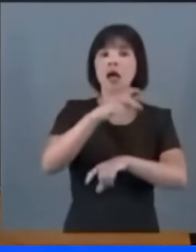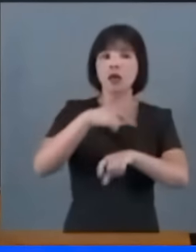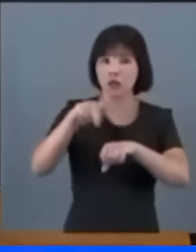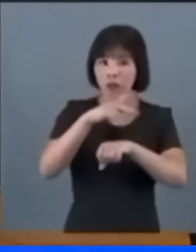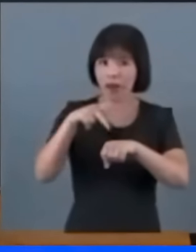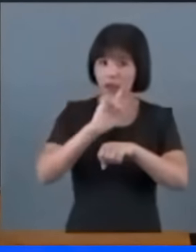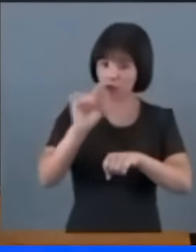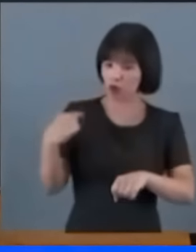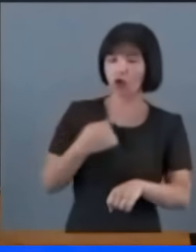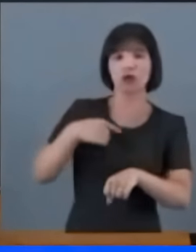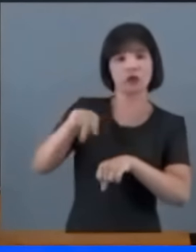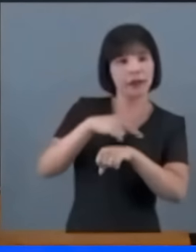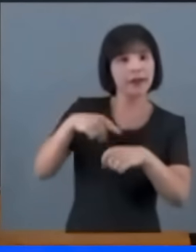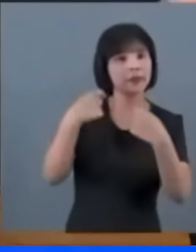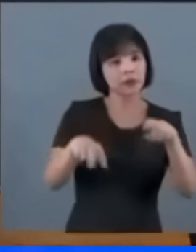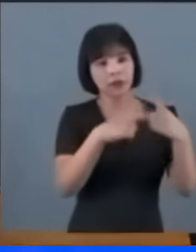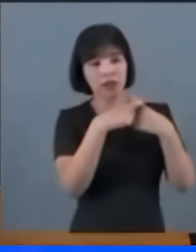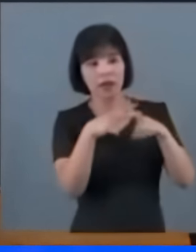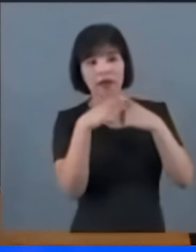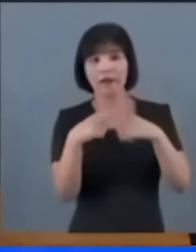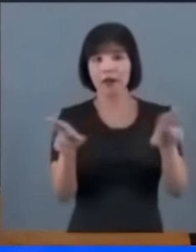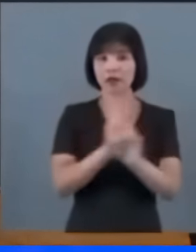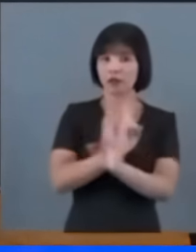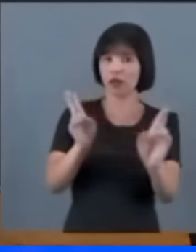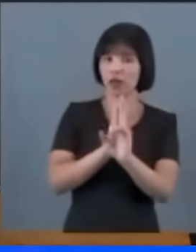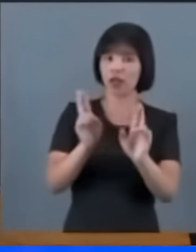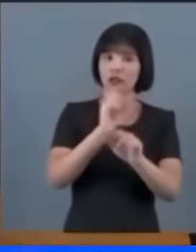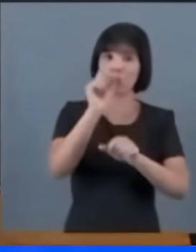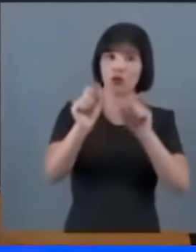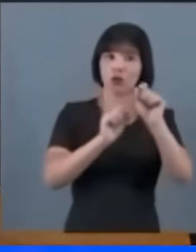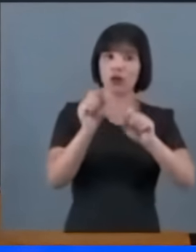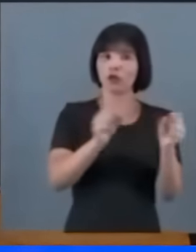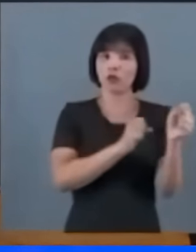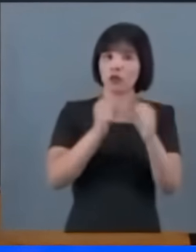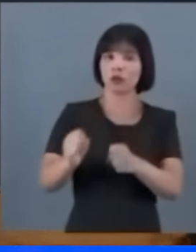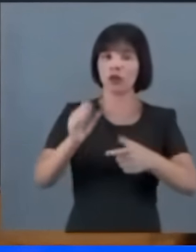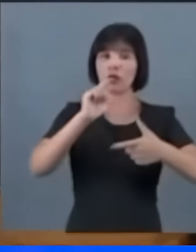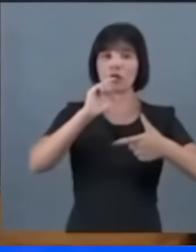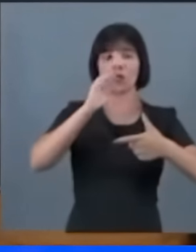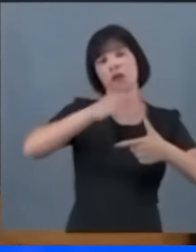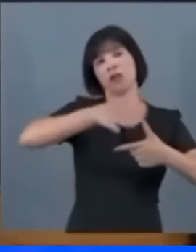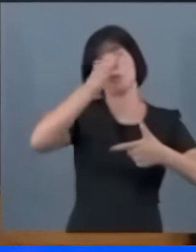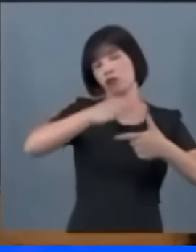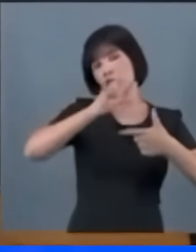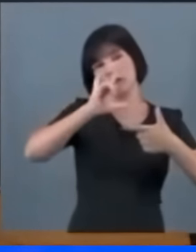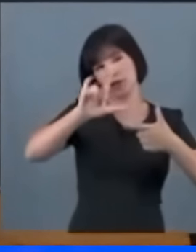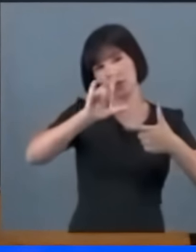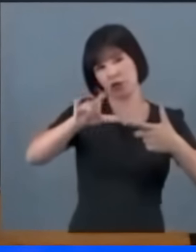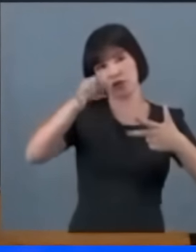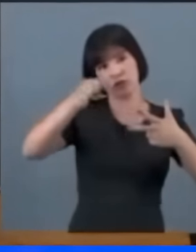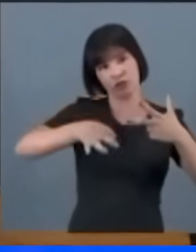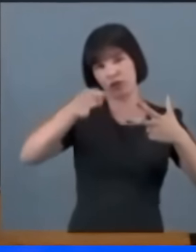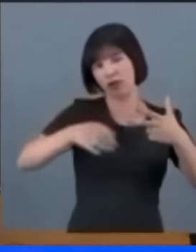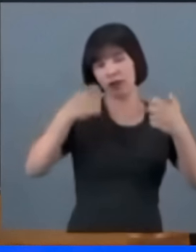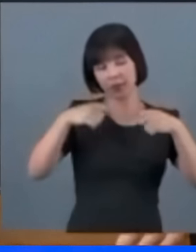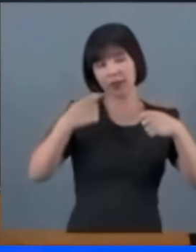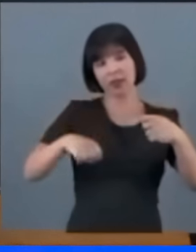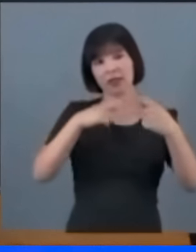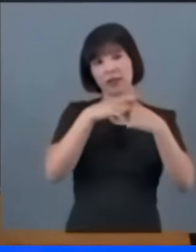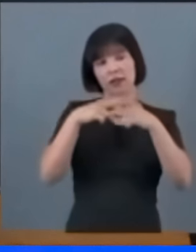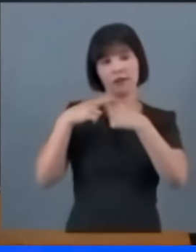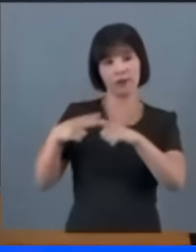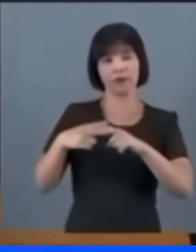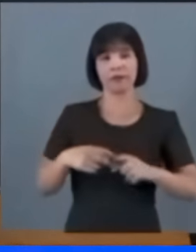país precisa revisar a sua relação entre os poderes. Falo sobre isso desde o início do mandato. Agora, só